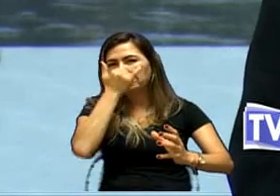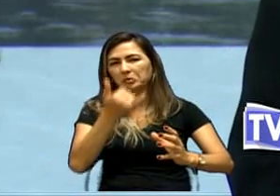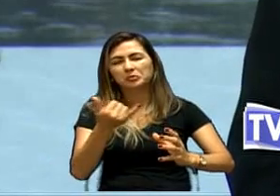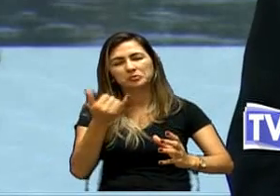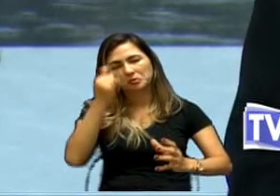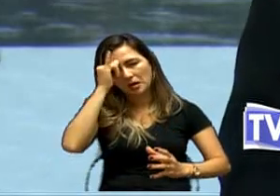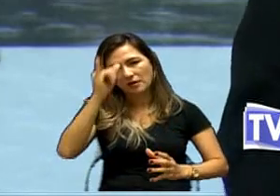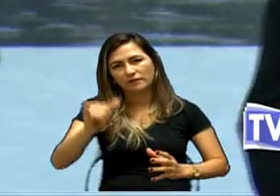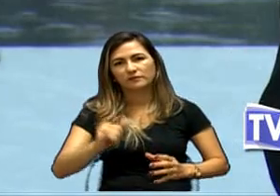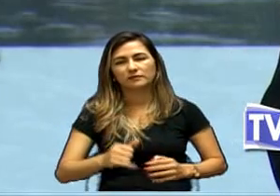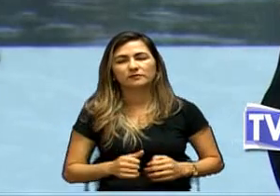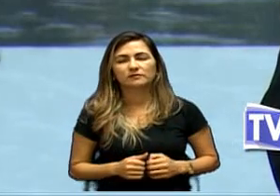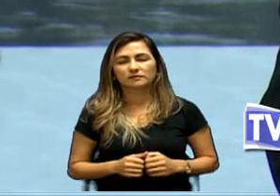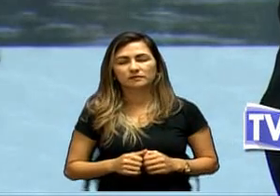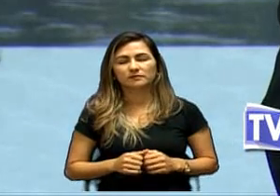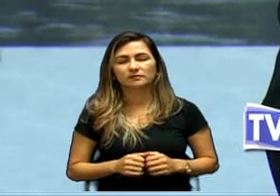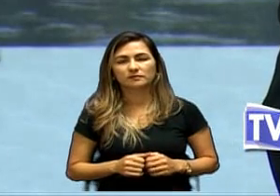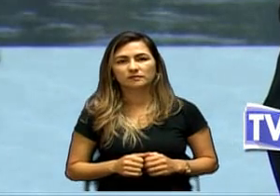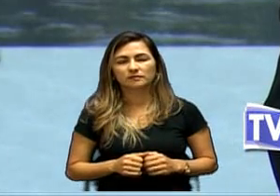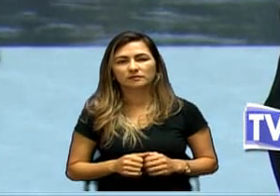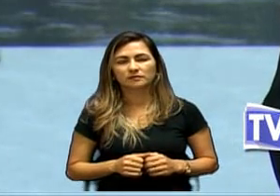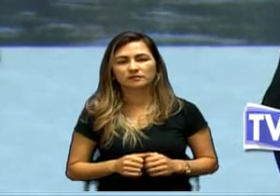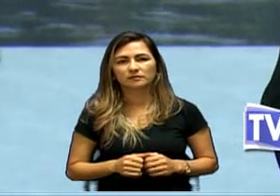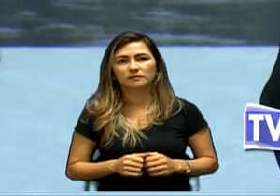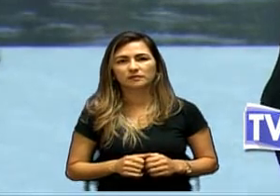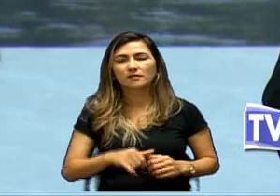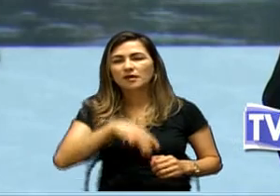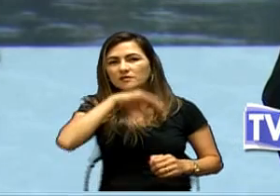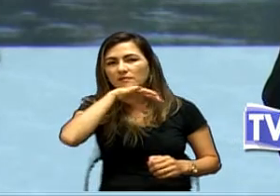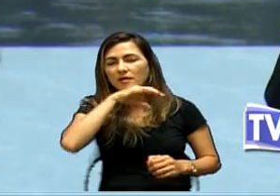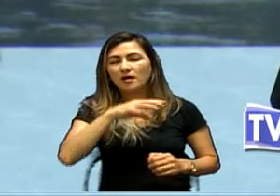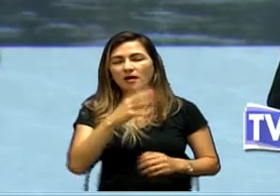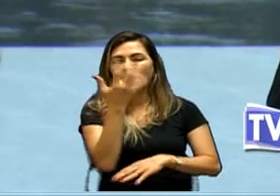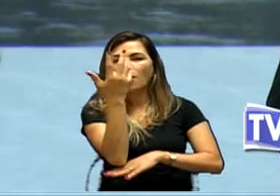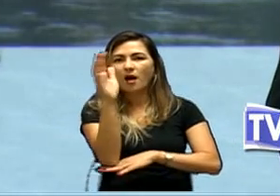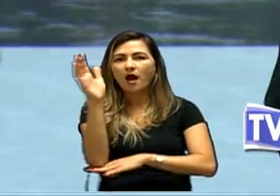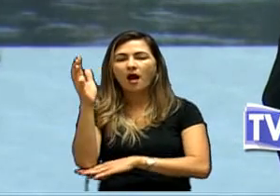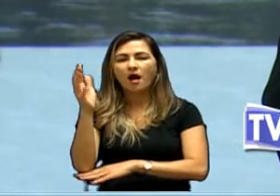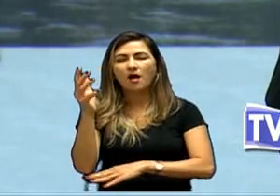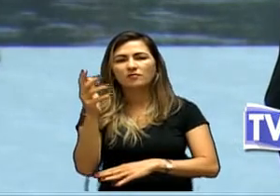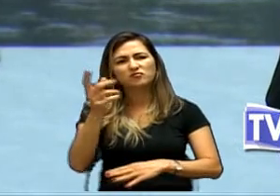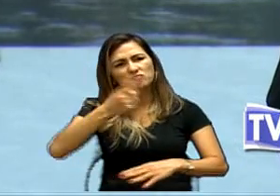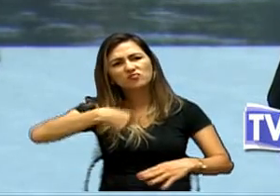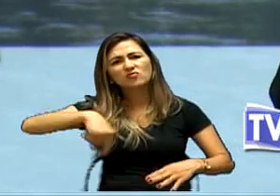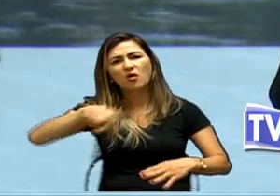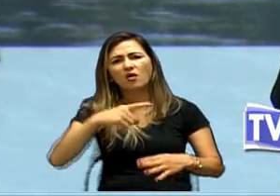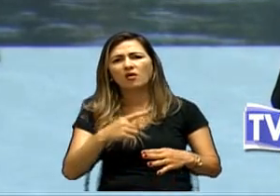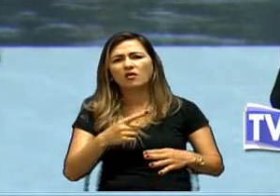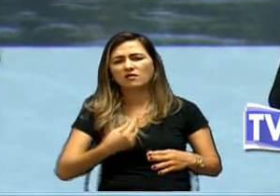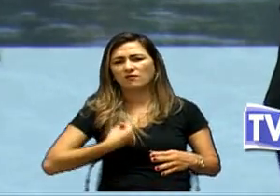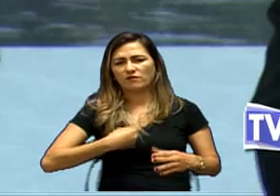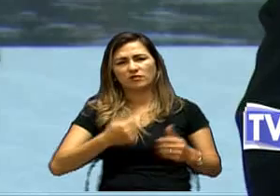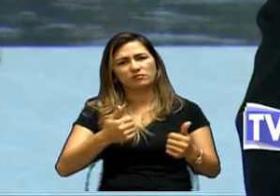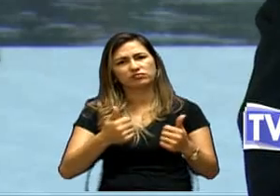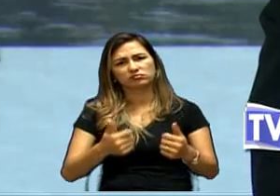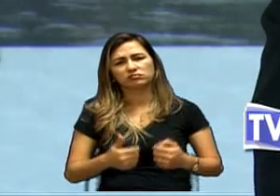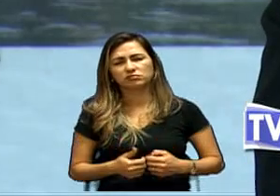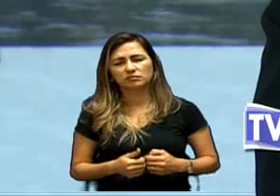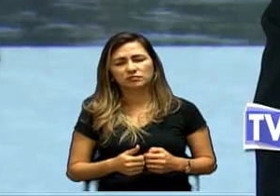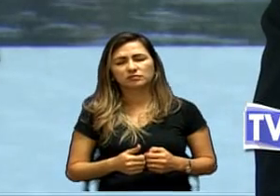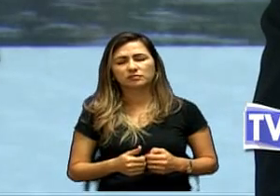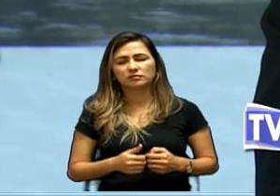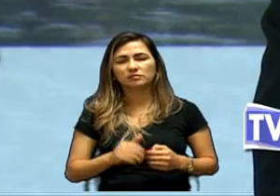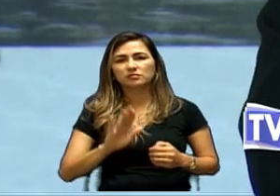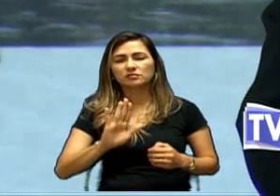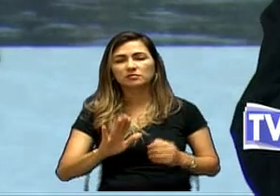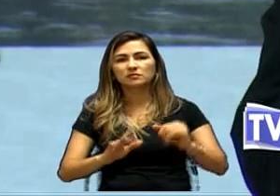Então, aí, é o meu foco com relação a essa questão de proibir a utilização de poliestireno para